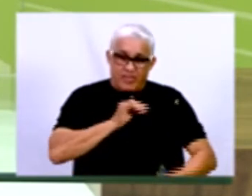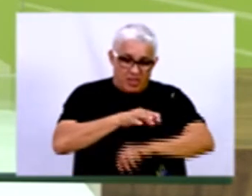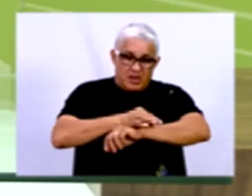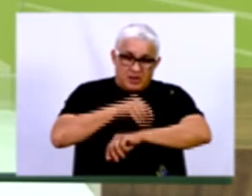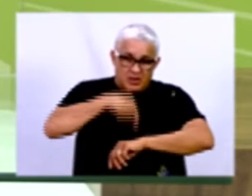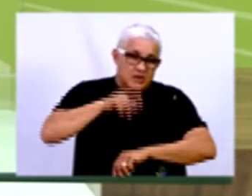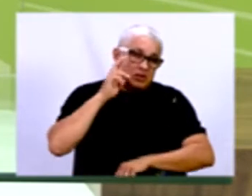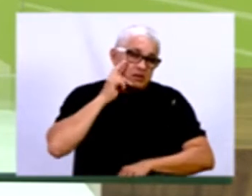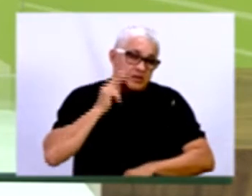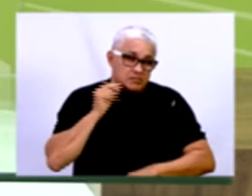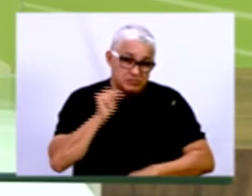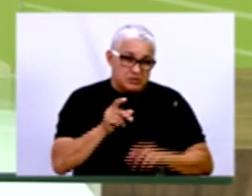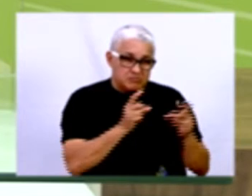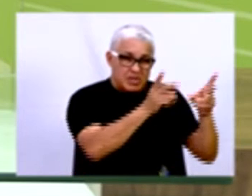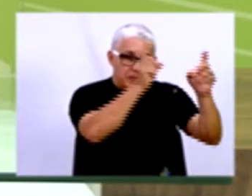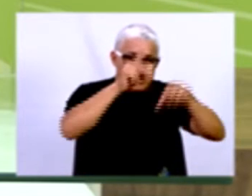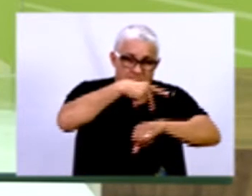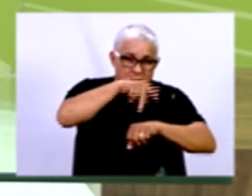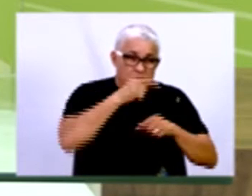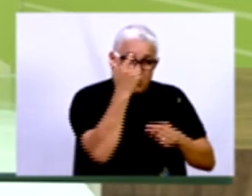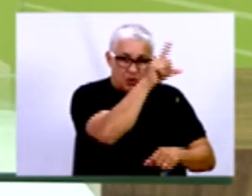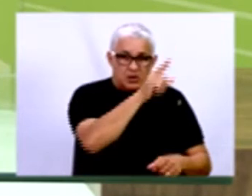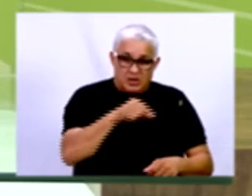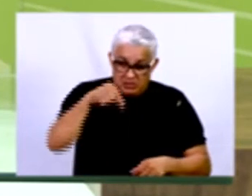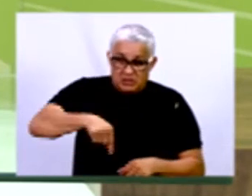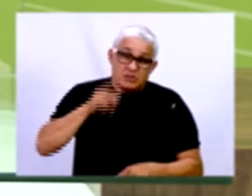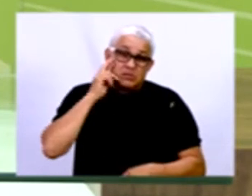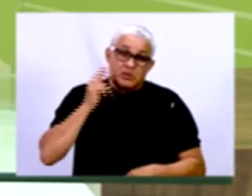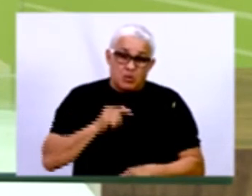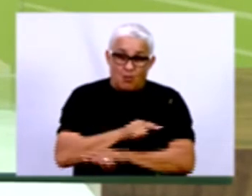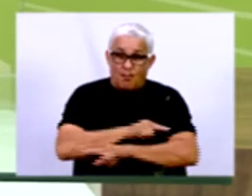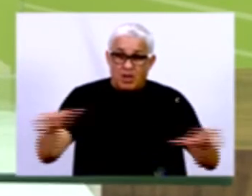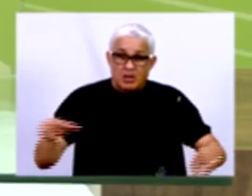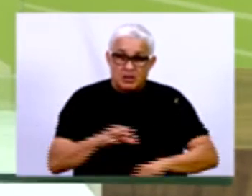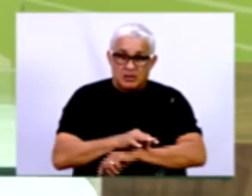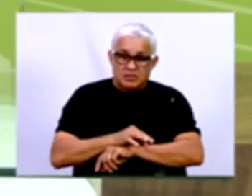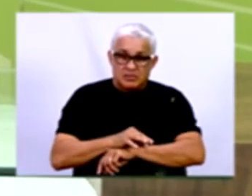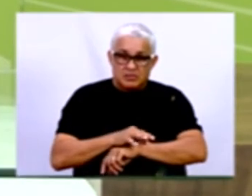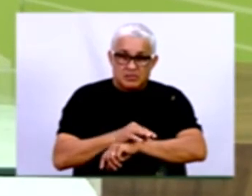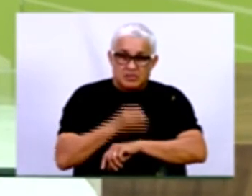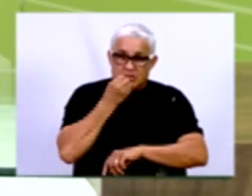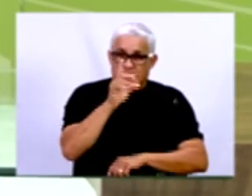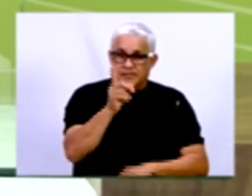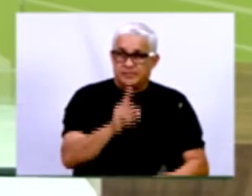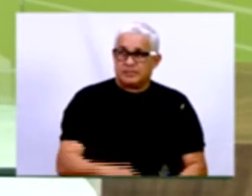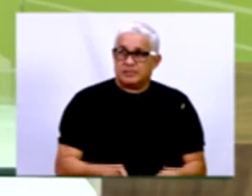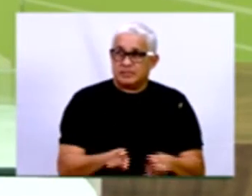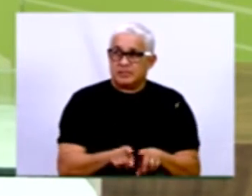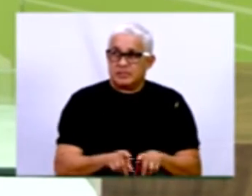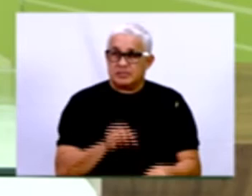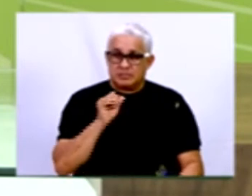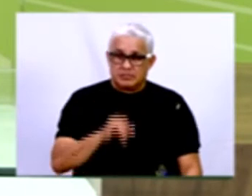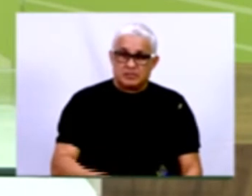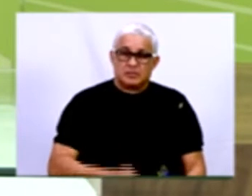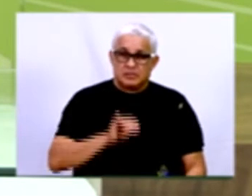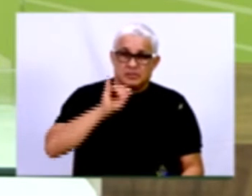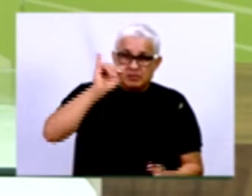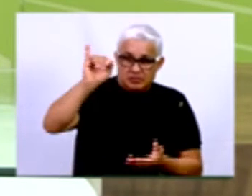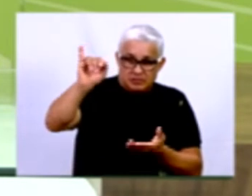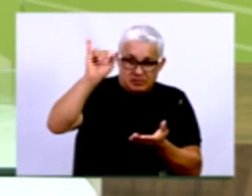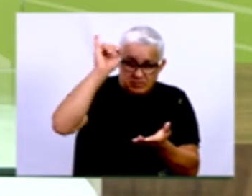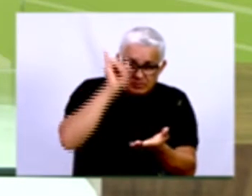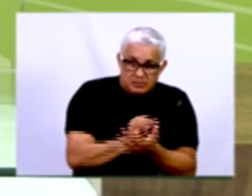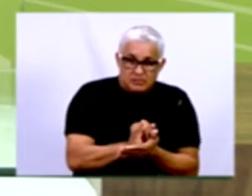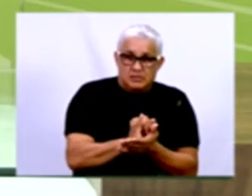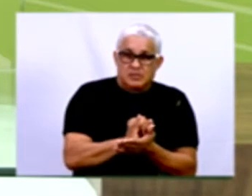a gente vendesse para os outros países, eventualmente poderia ficar sem carne no mercado. Isso não é ideal. Por outro lado, também, se a gente importasse toda a nossa